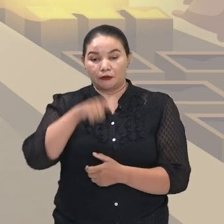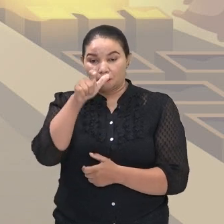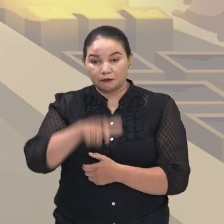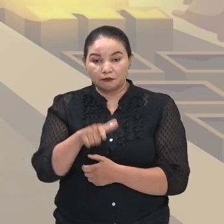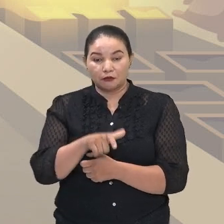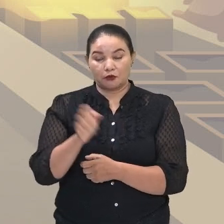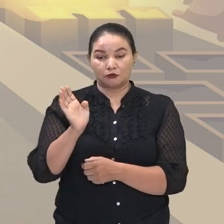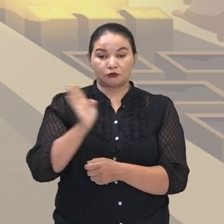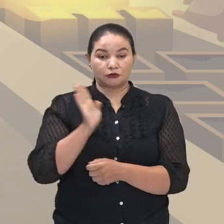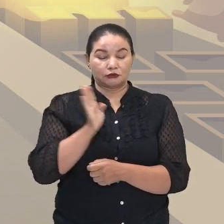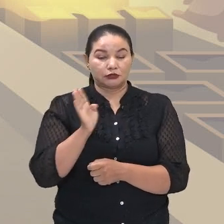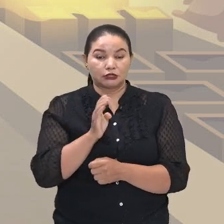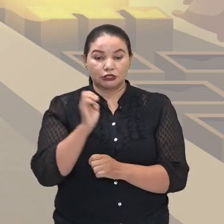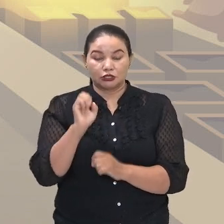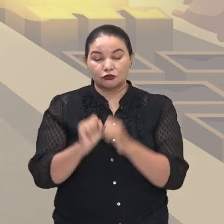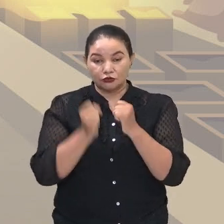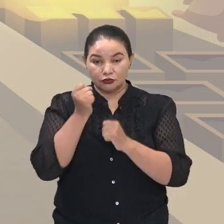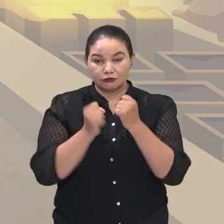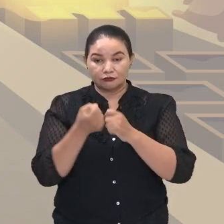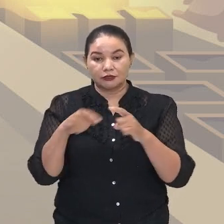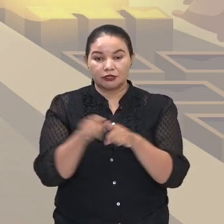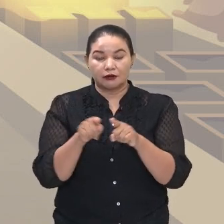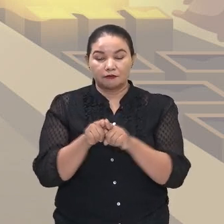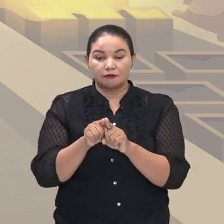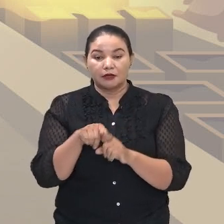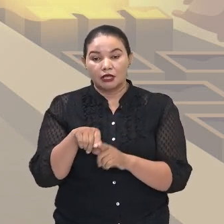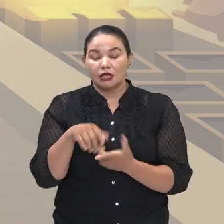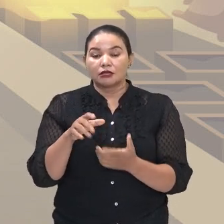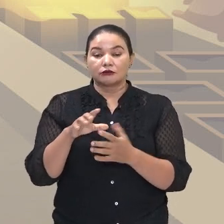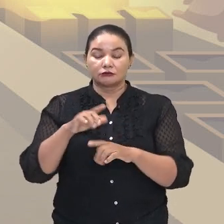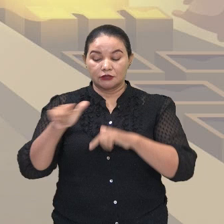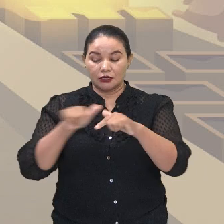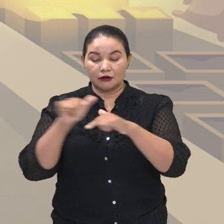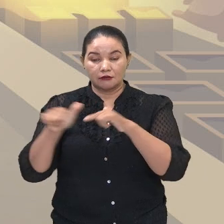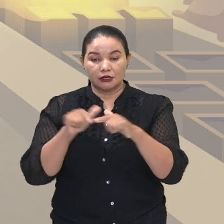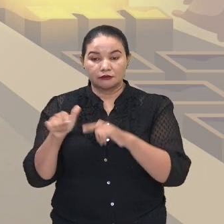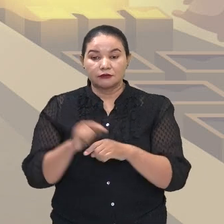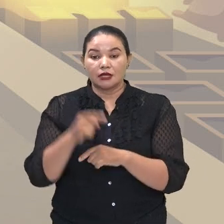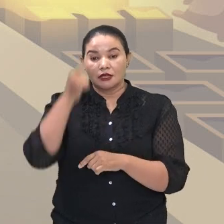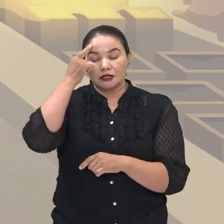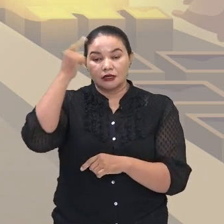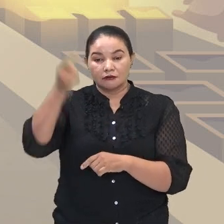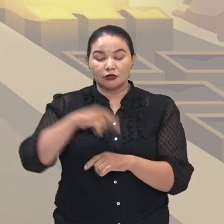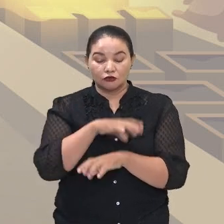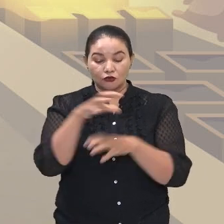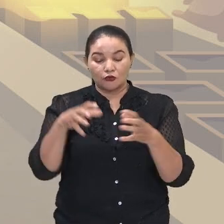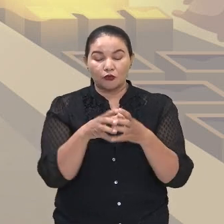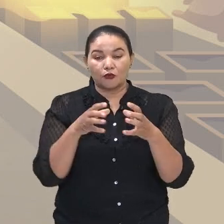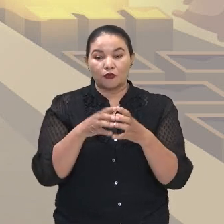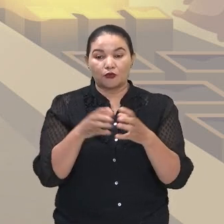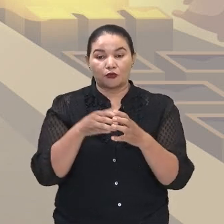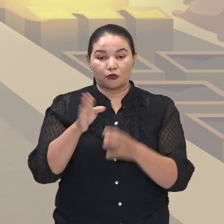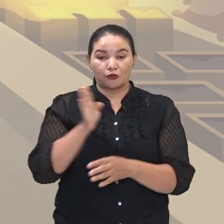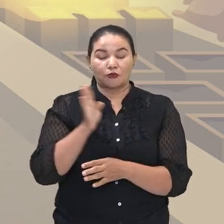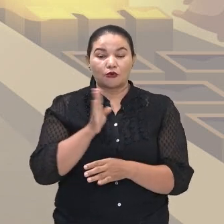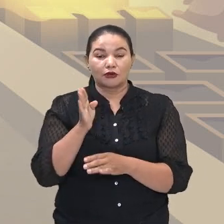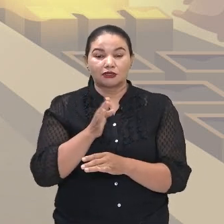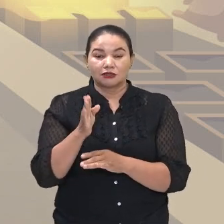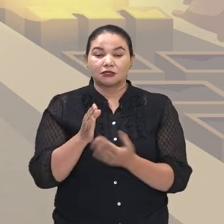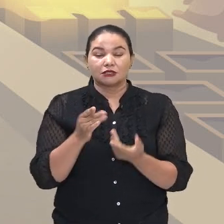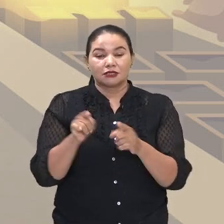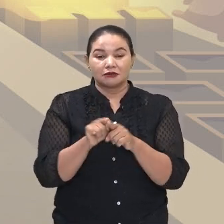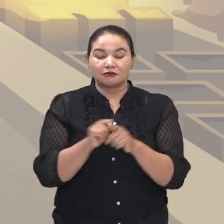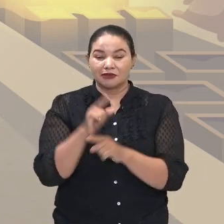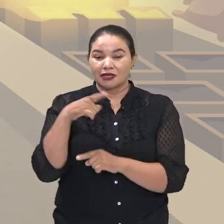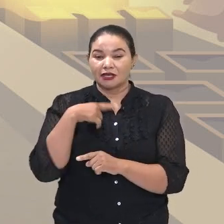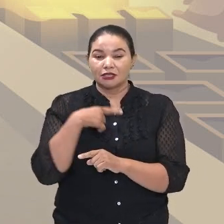burguesia industrial e o proletariado. Lembrando que a burguesia é aquela classe social que já surgiu